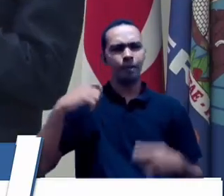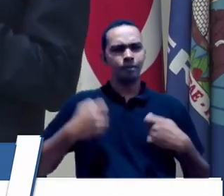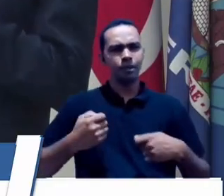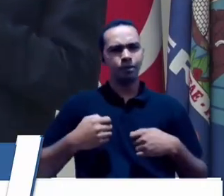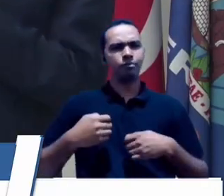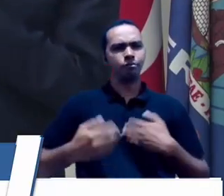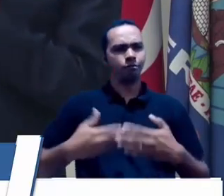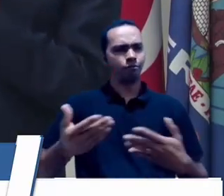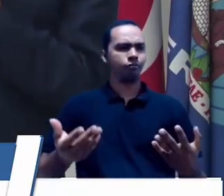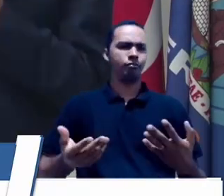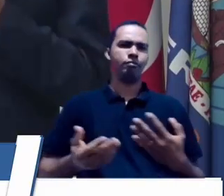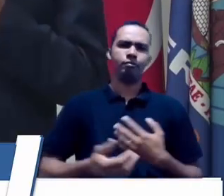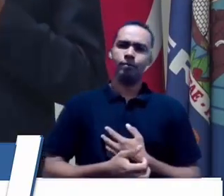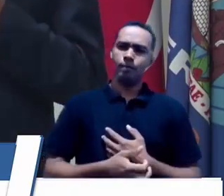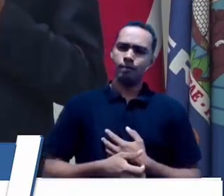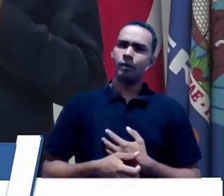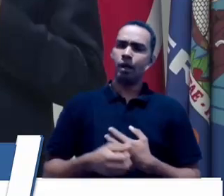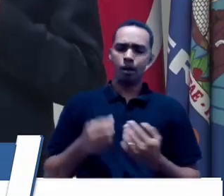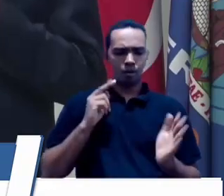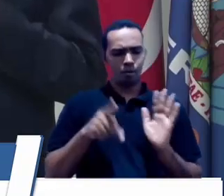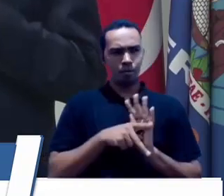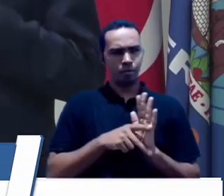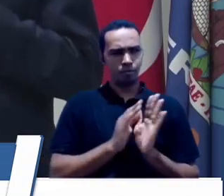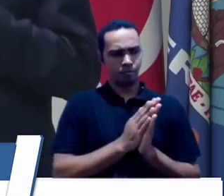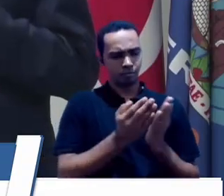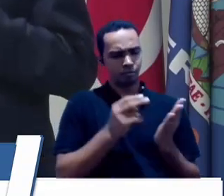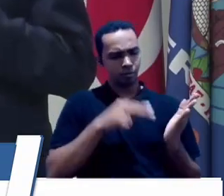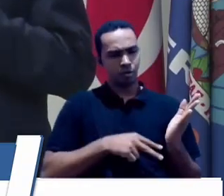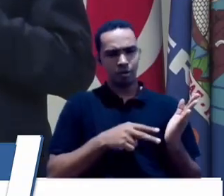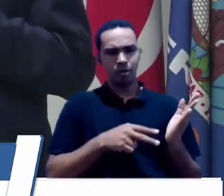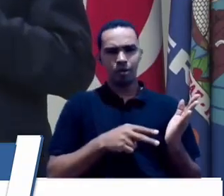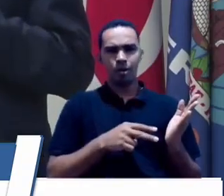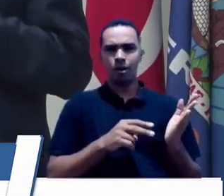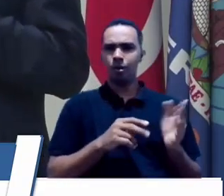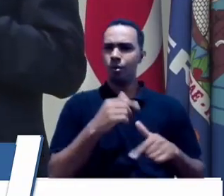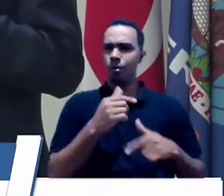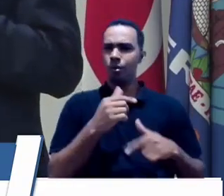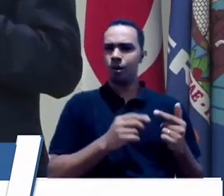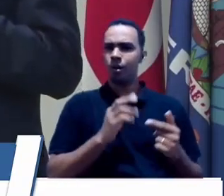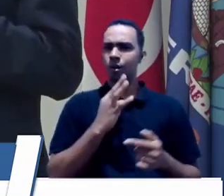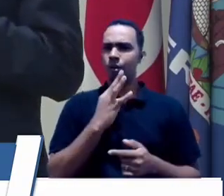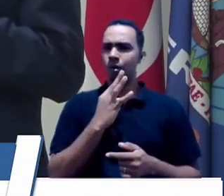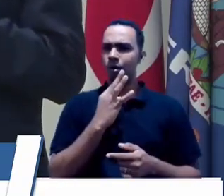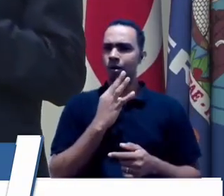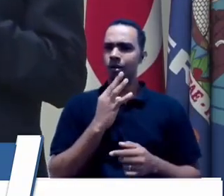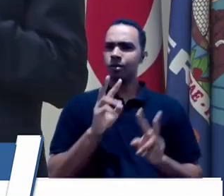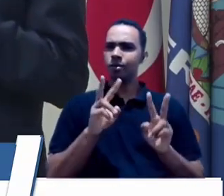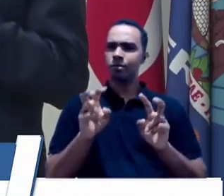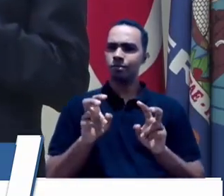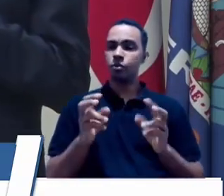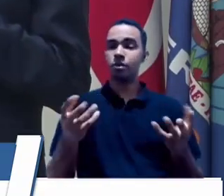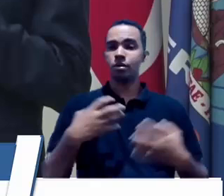E até bíblico. Pelos frutos você conhece a árvore, não é isso? Sinto que hoje as pessoas estão querendo fazer